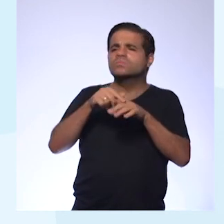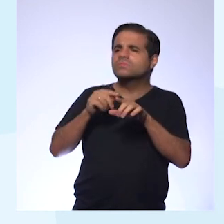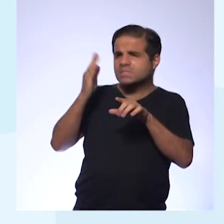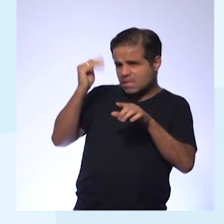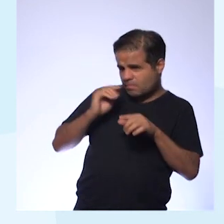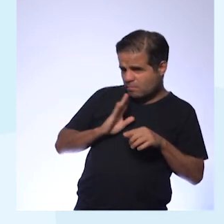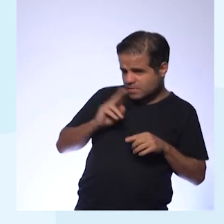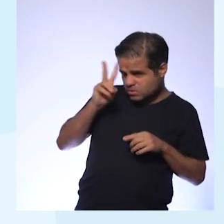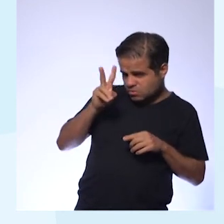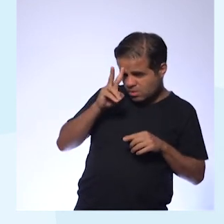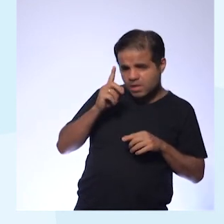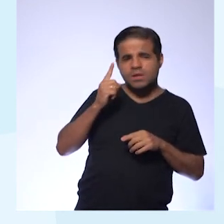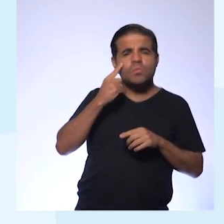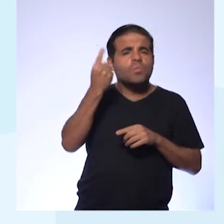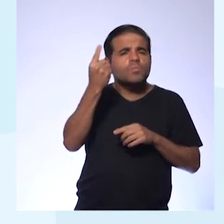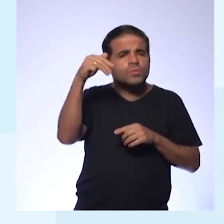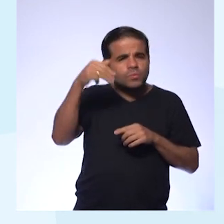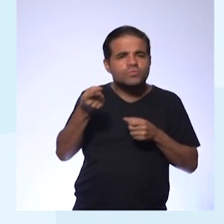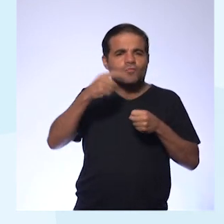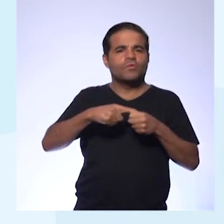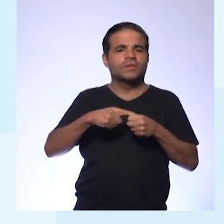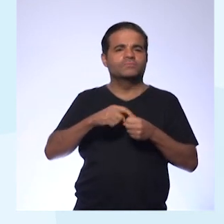história? 1 minuto e já voltamos.